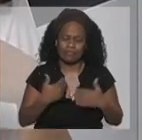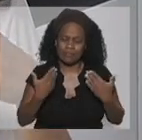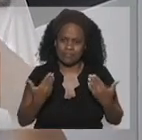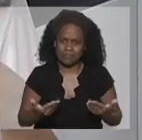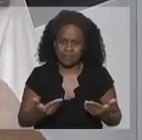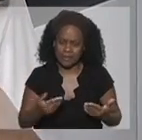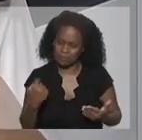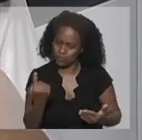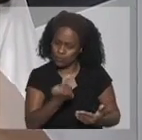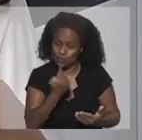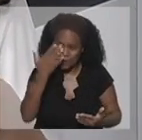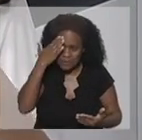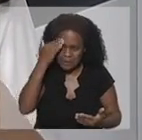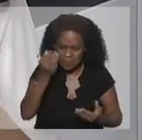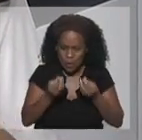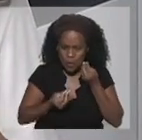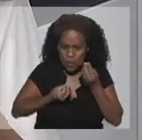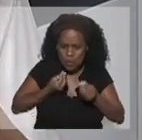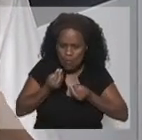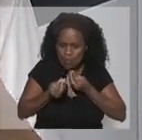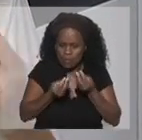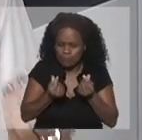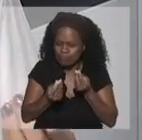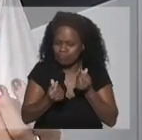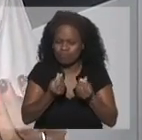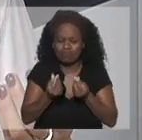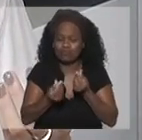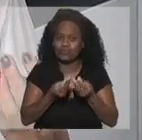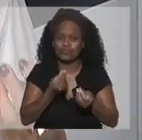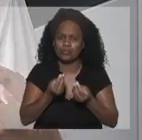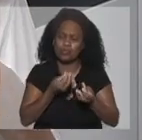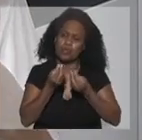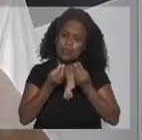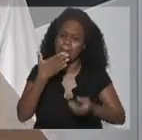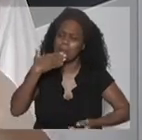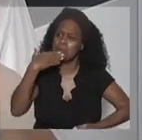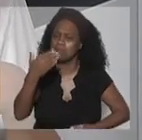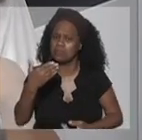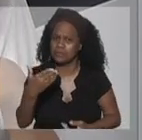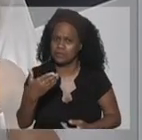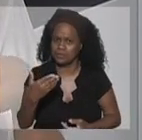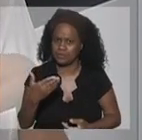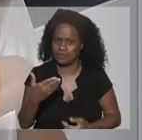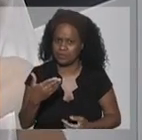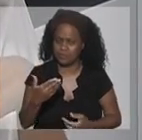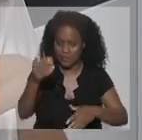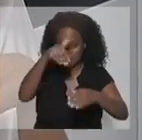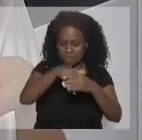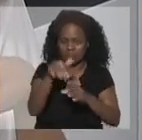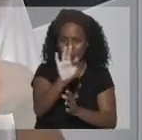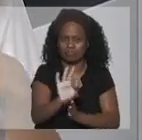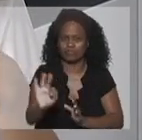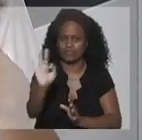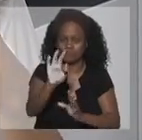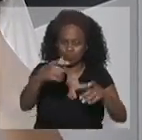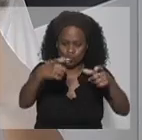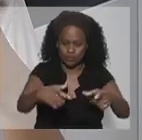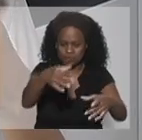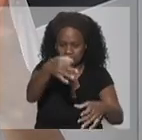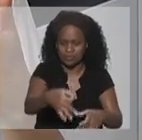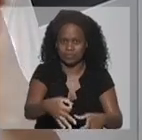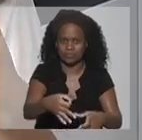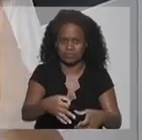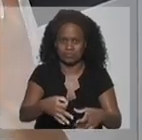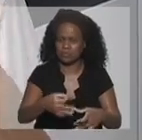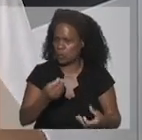populares, para a gente saber como lidar com essas coisas e, ao mesmo tempo, como reivindicar espaços formais dentro da